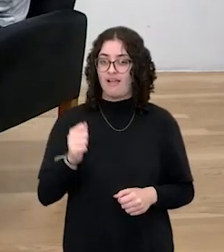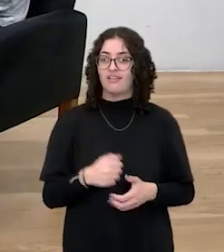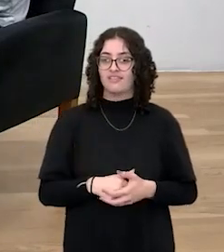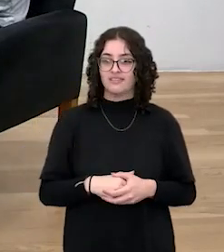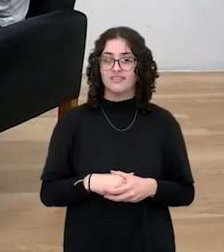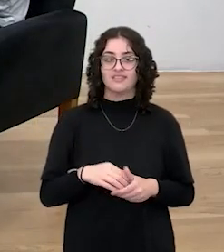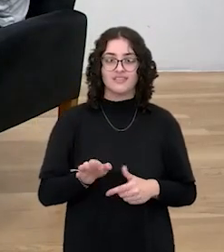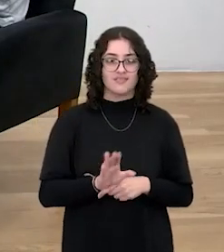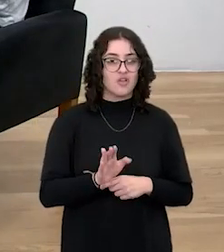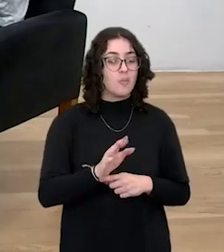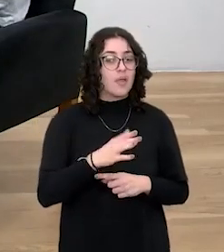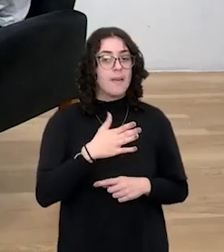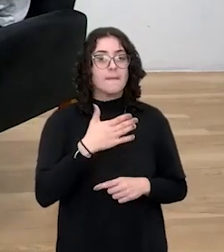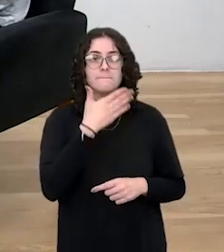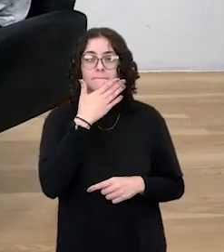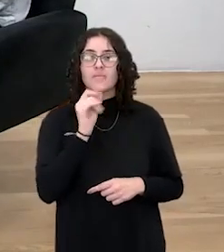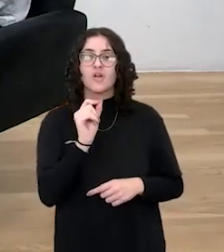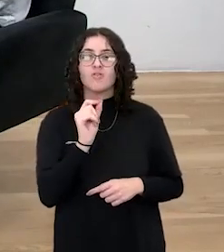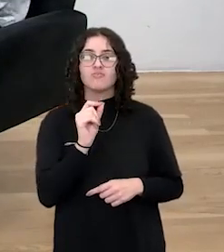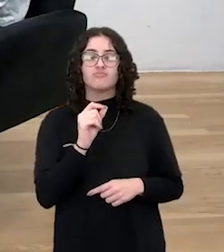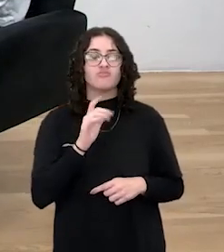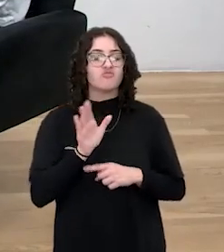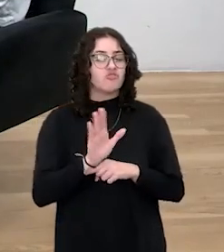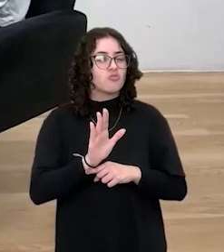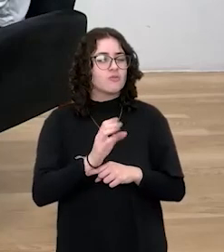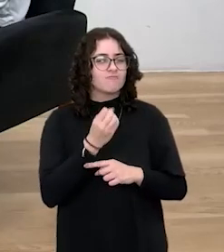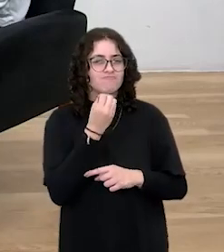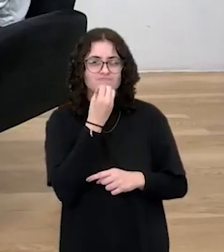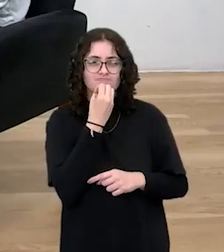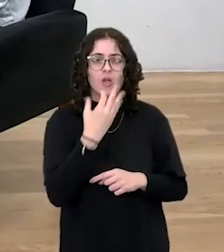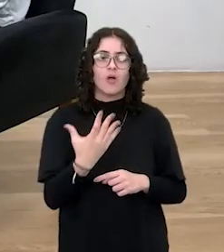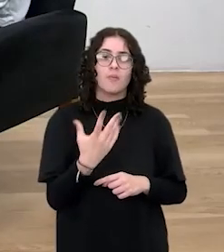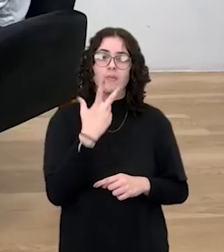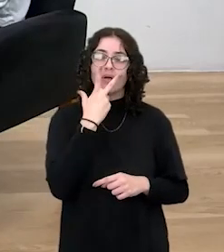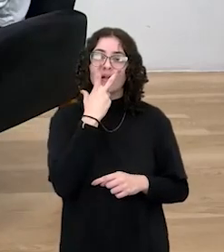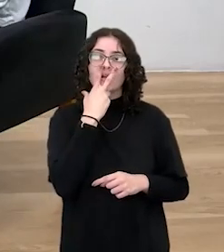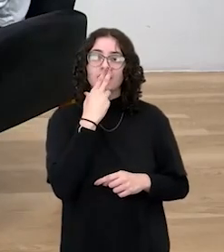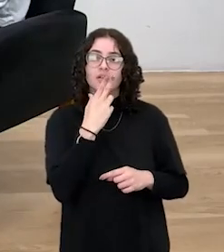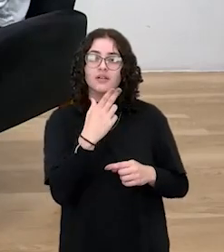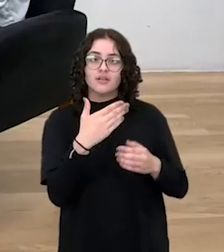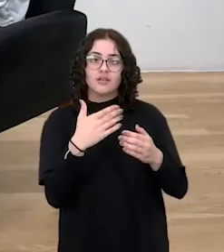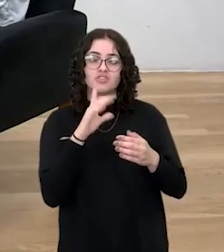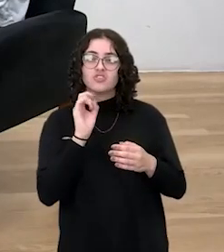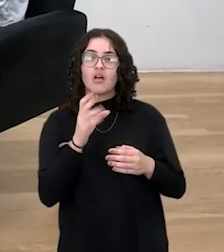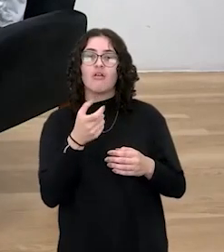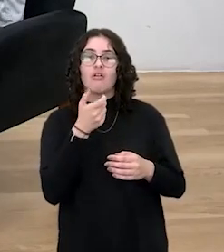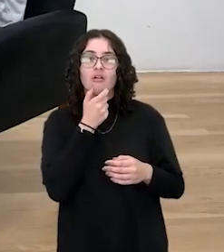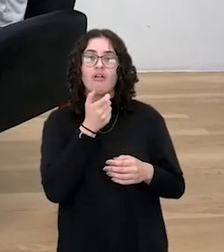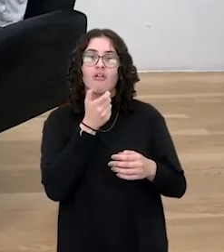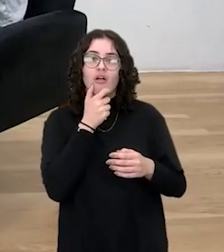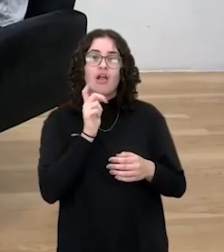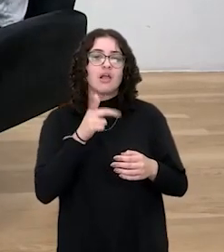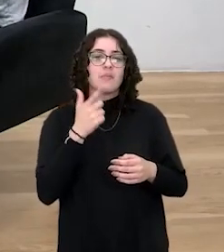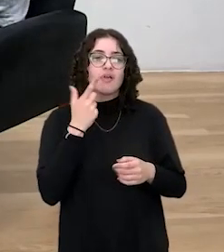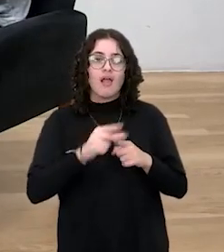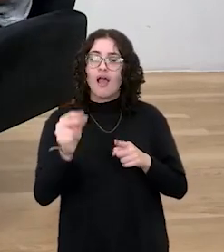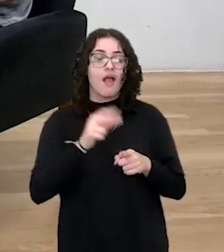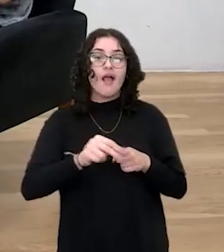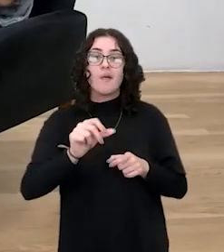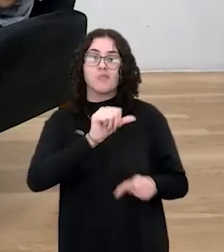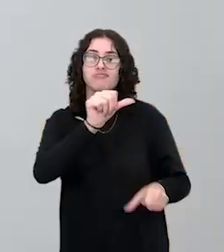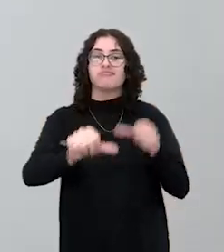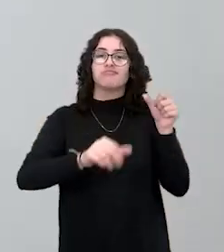Isso. Ganhou como melhor filme mesmo. Filme geral. Primeira vez que quebrou aquele núcleo de língua inglesa como melhor filme.